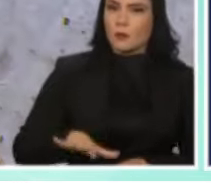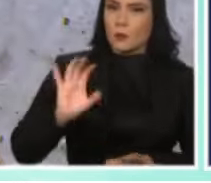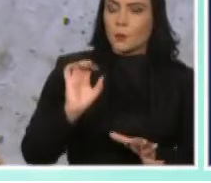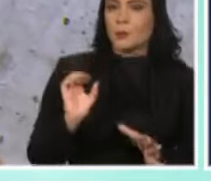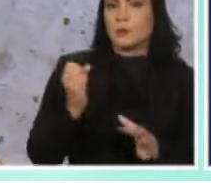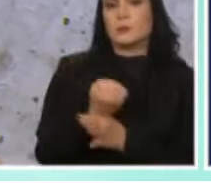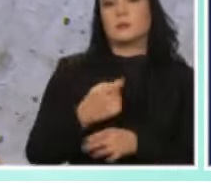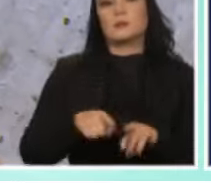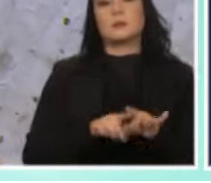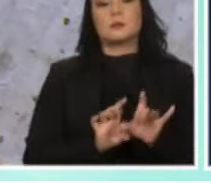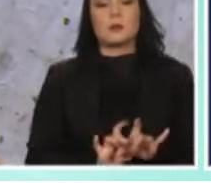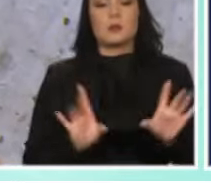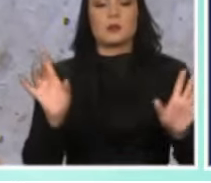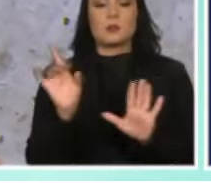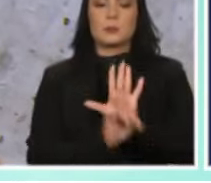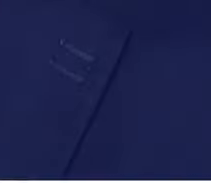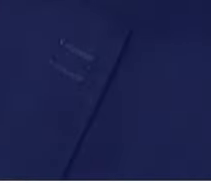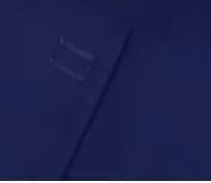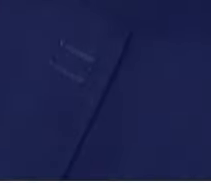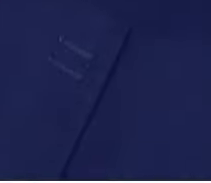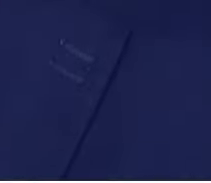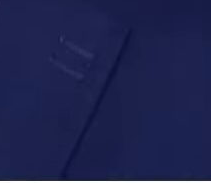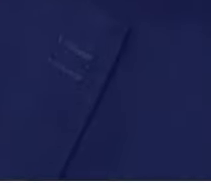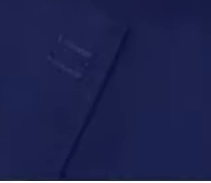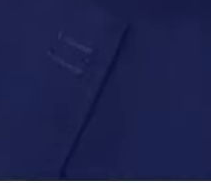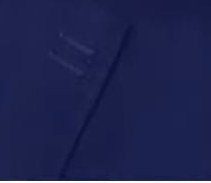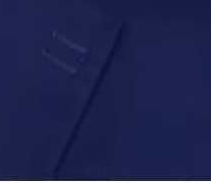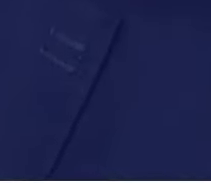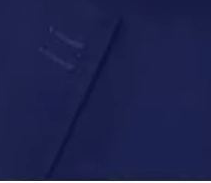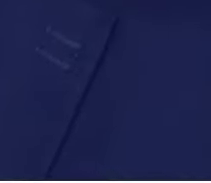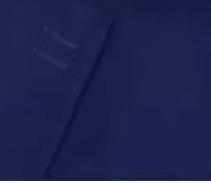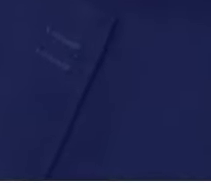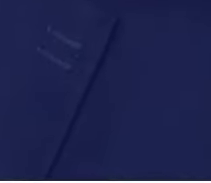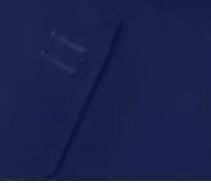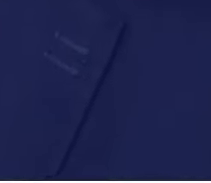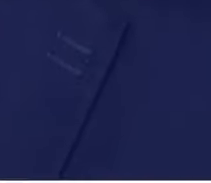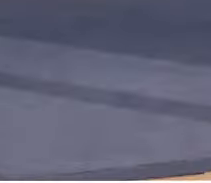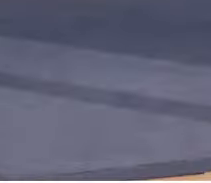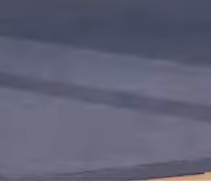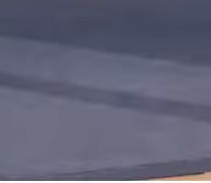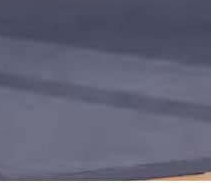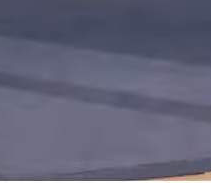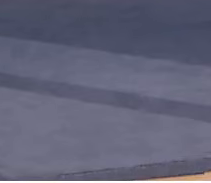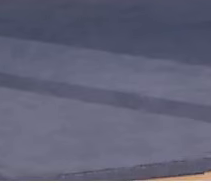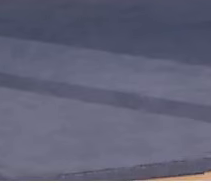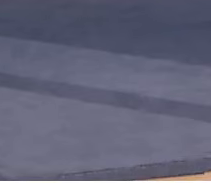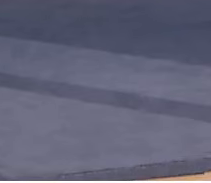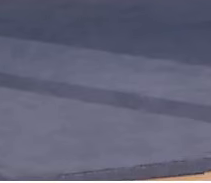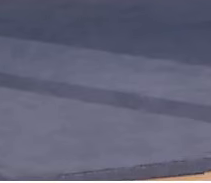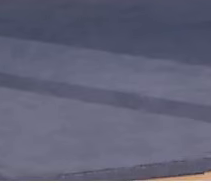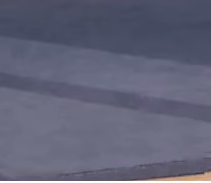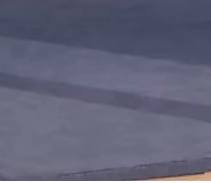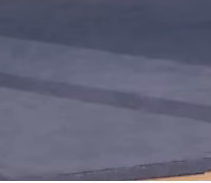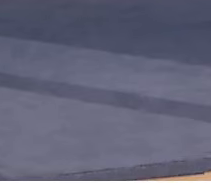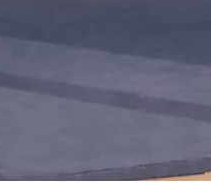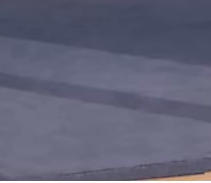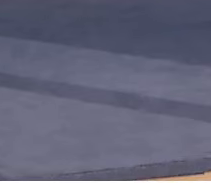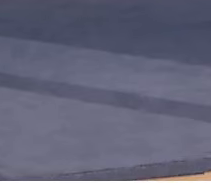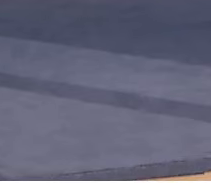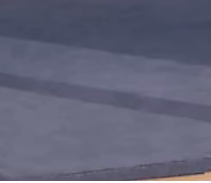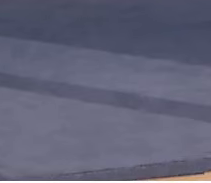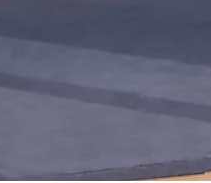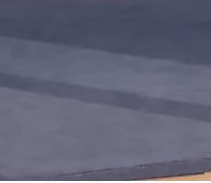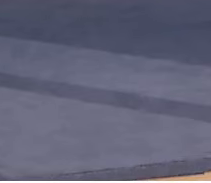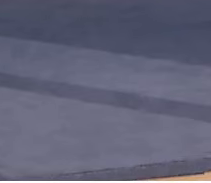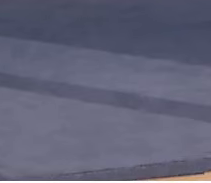eventualmente ser derrubado Caso seja questionado legalmente lá no STF todos os assuntos interligados né té como você